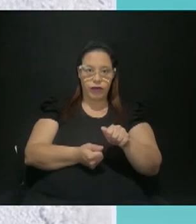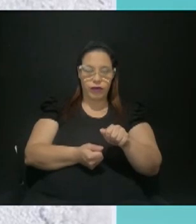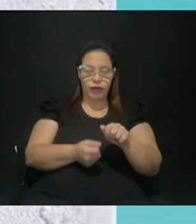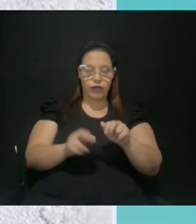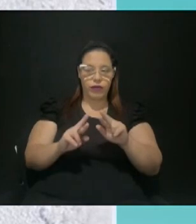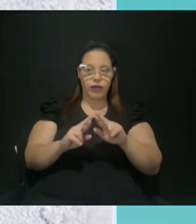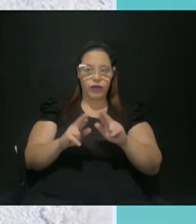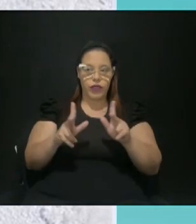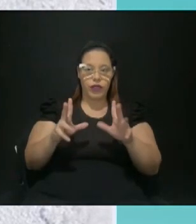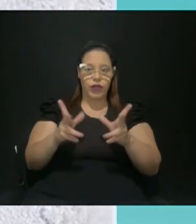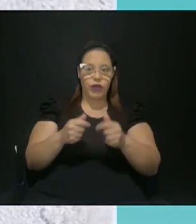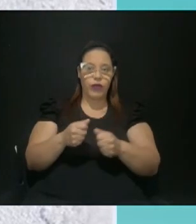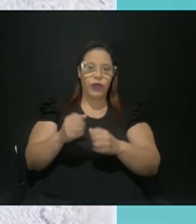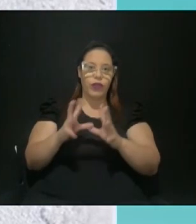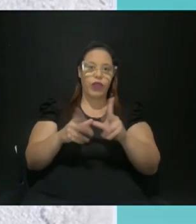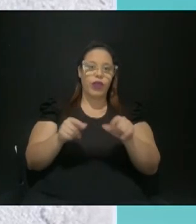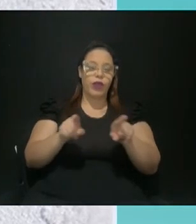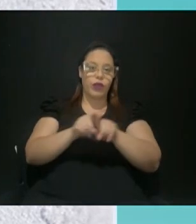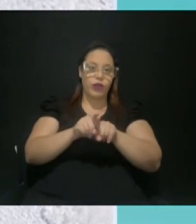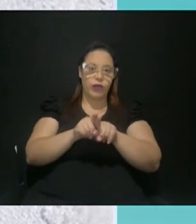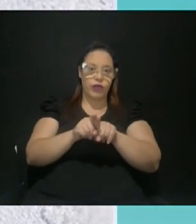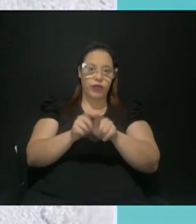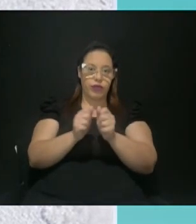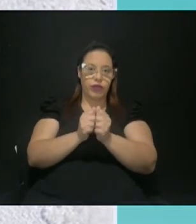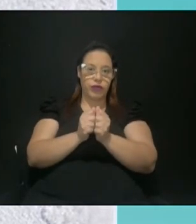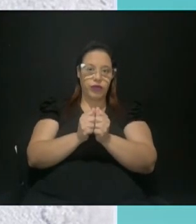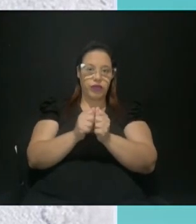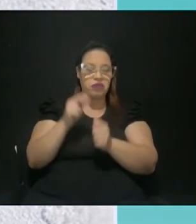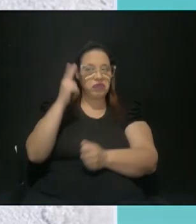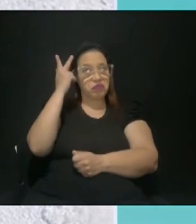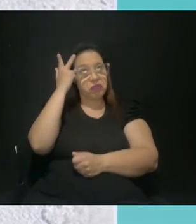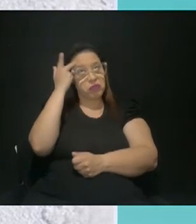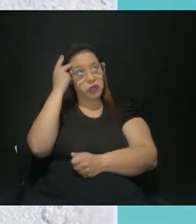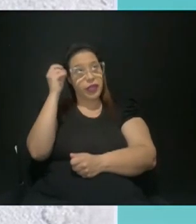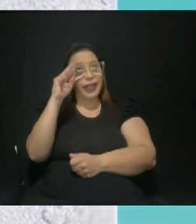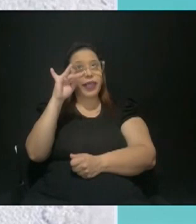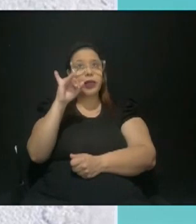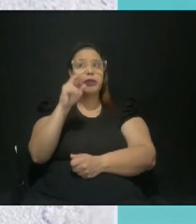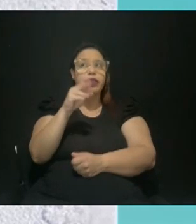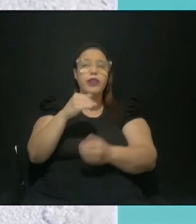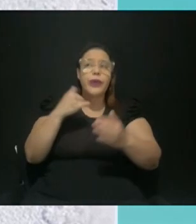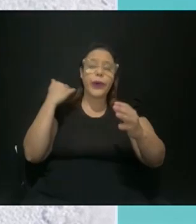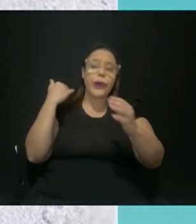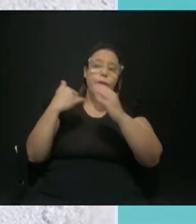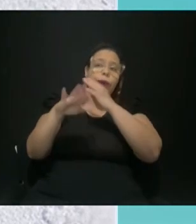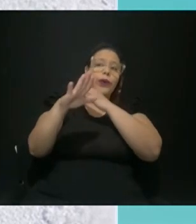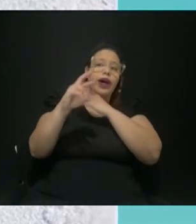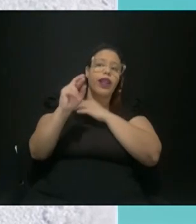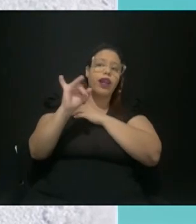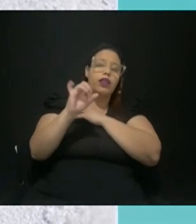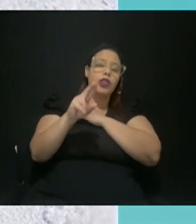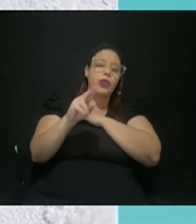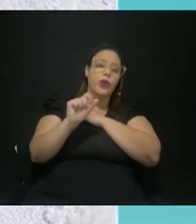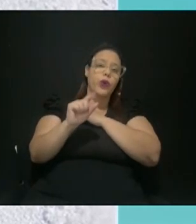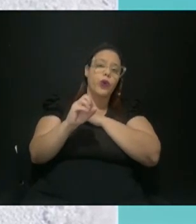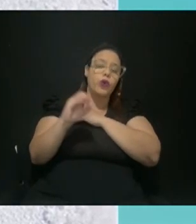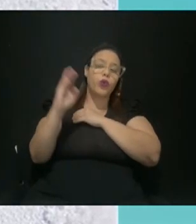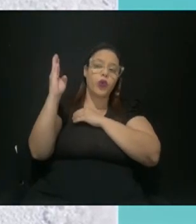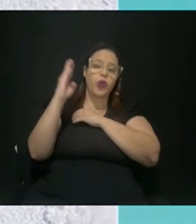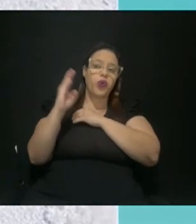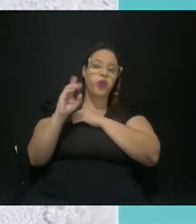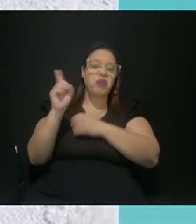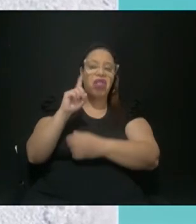juntos. Normalmente, isso teria feito com que o iceberg fosse lançado ao Atlântico Sul, mas não foi o que aconteceu.